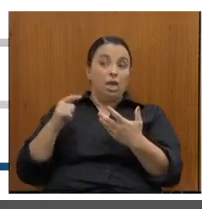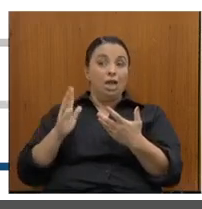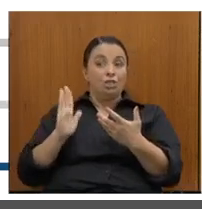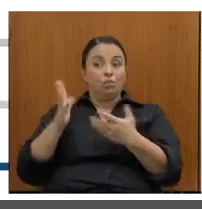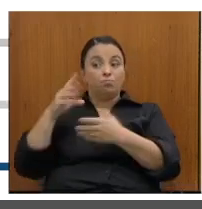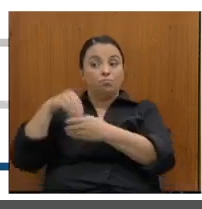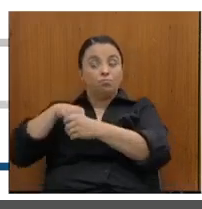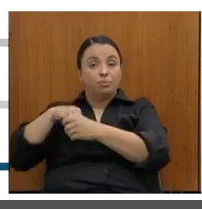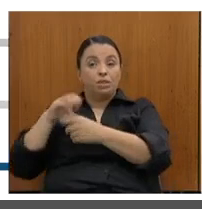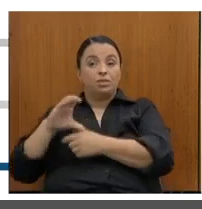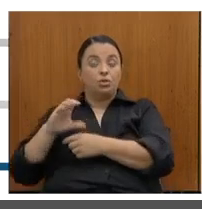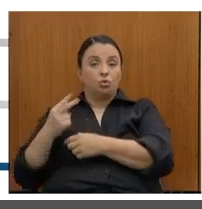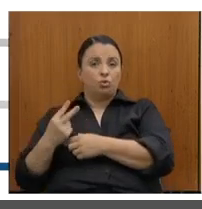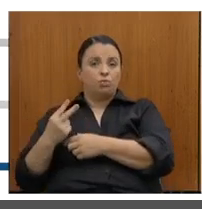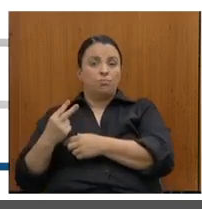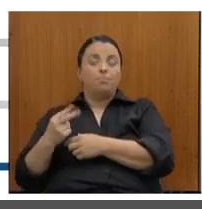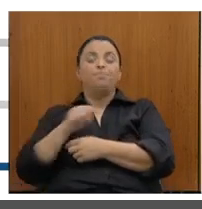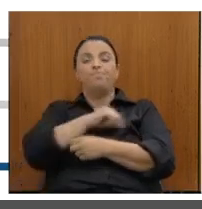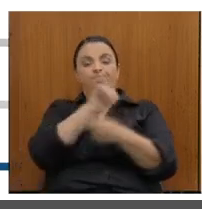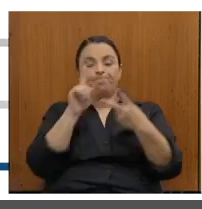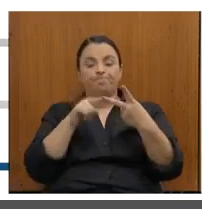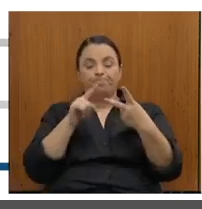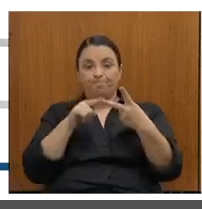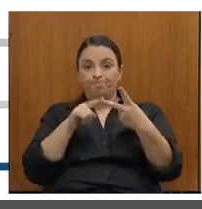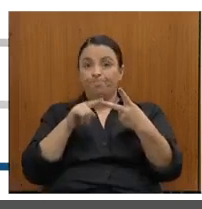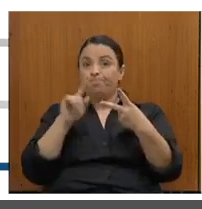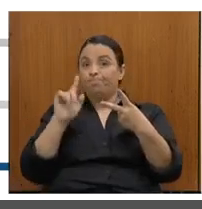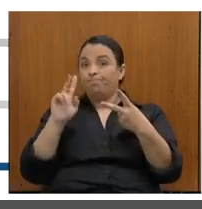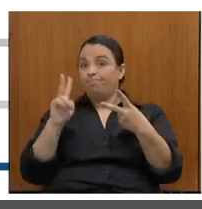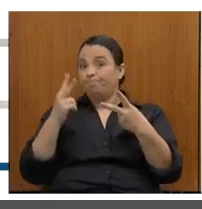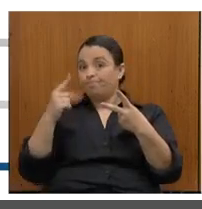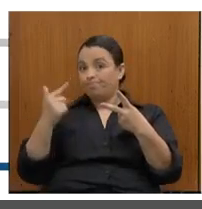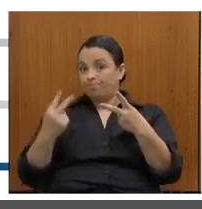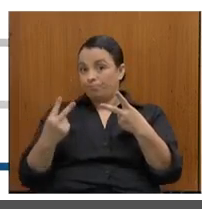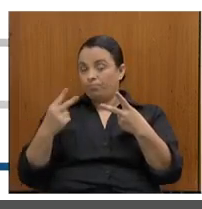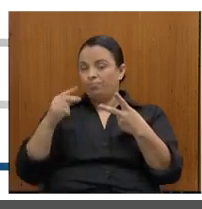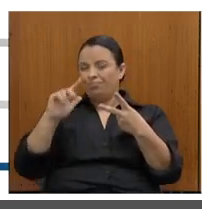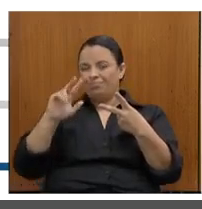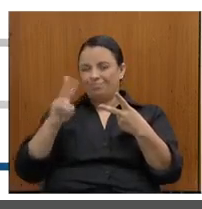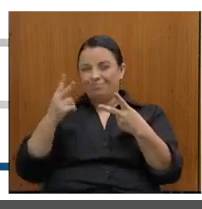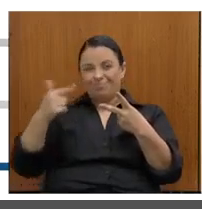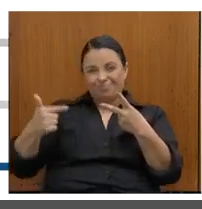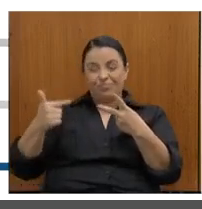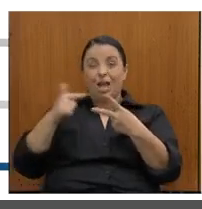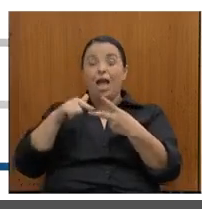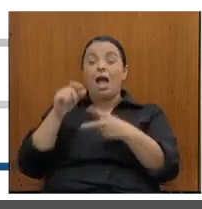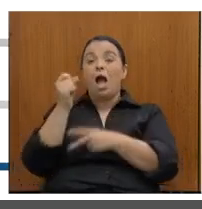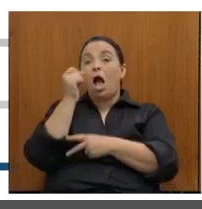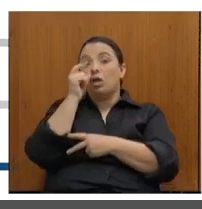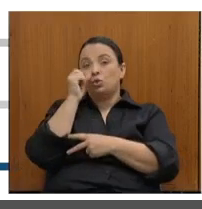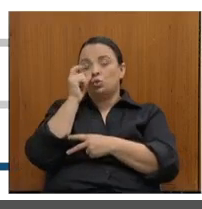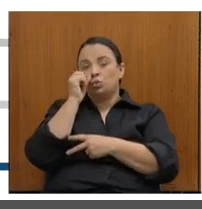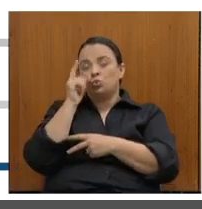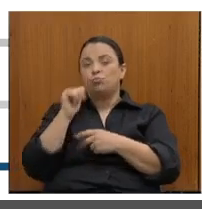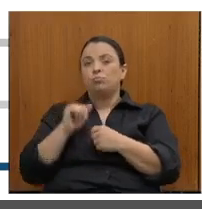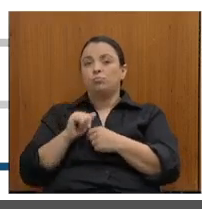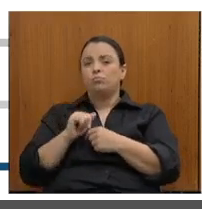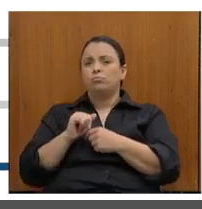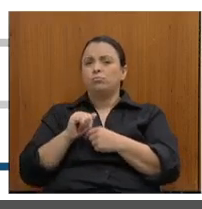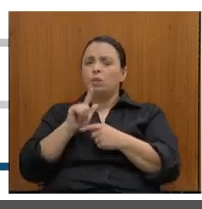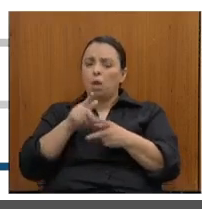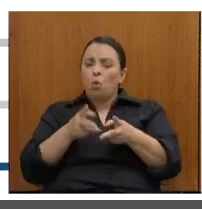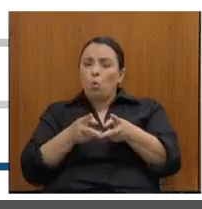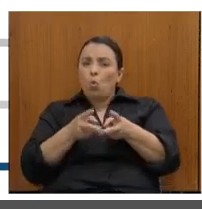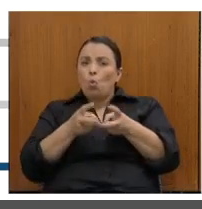e depois você tem o hidrogênio azul e é o mesmo processo anterior porém eu sei que captura o